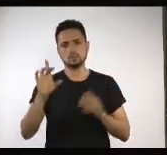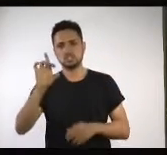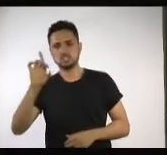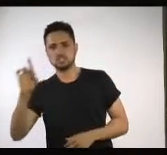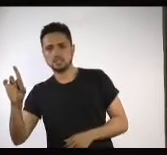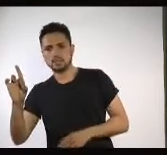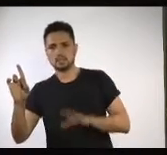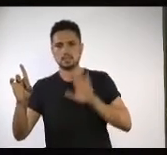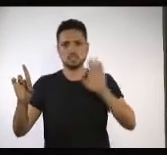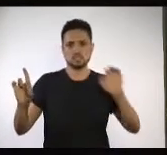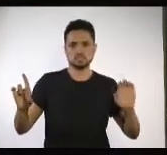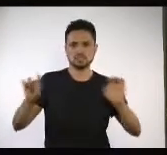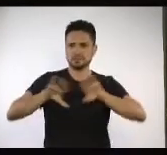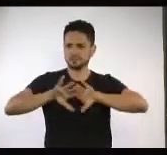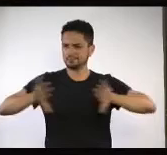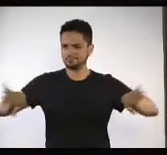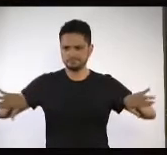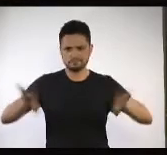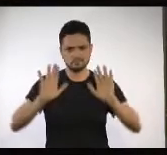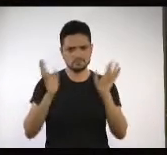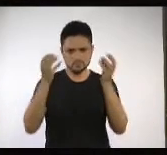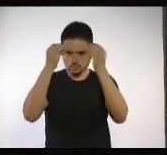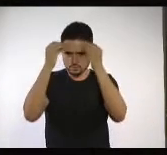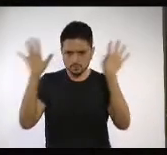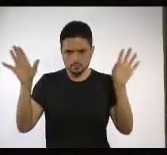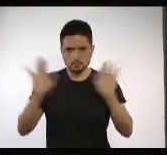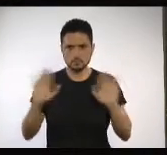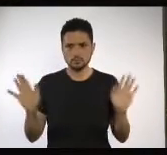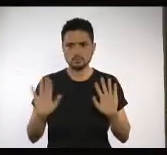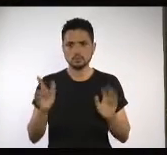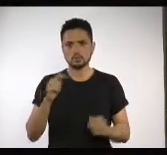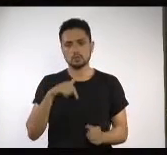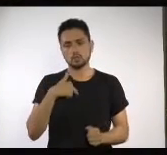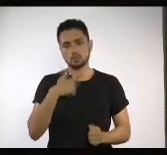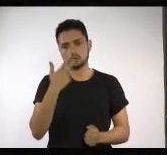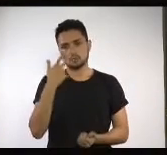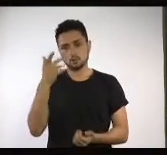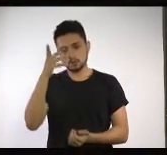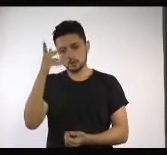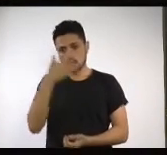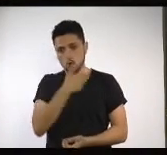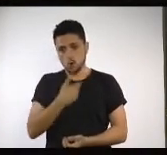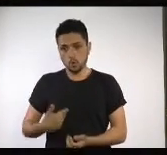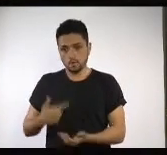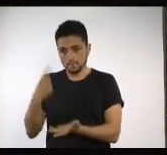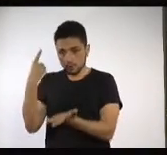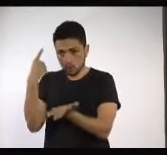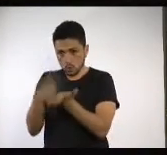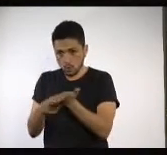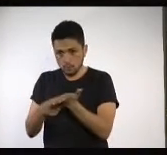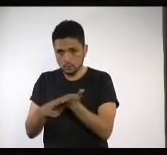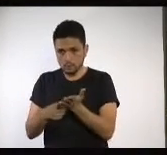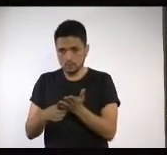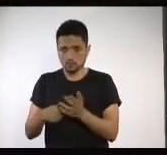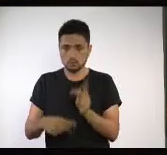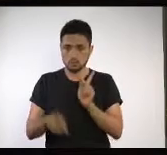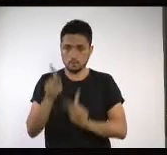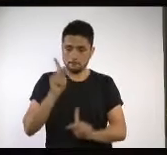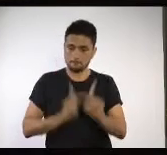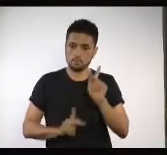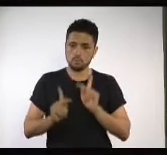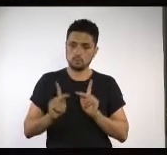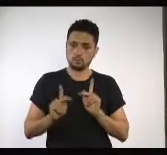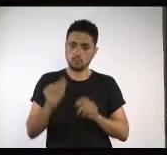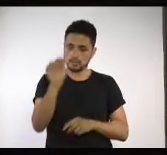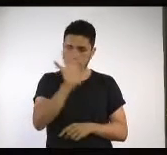vou. Governos mais ou menos comprometidos com a pauta da soberania nacional. Sim, que no espaço